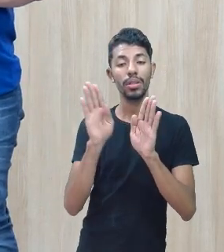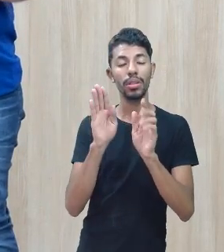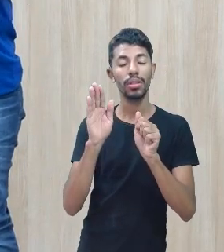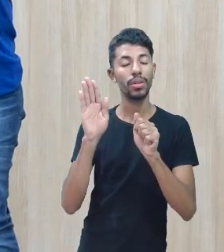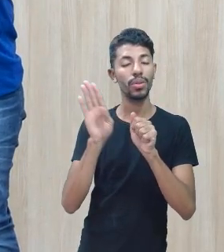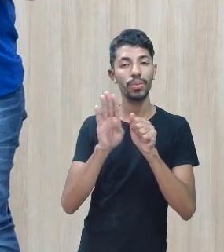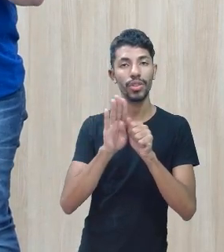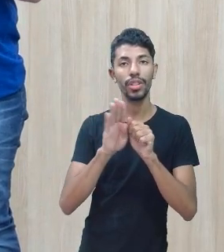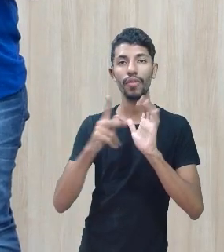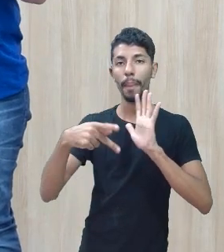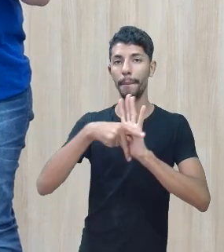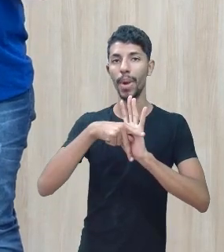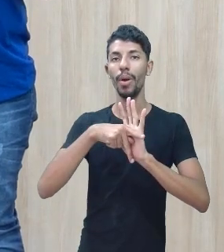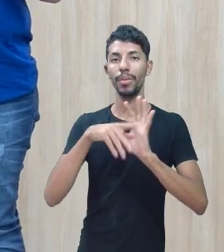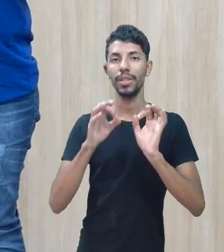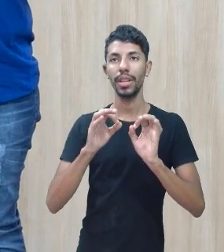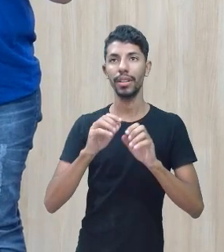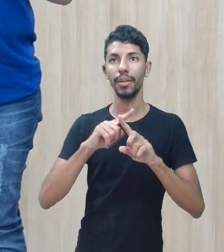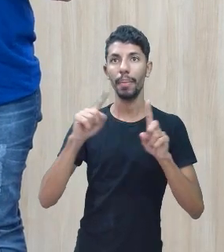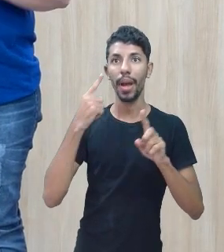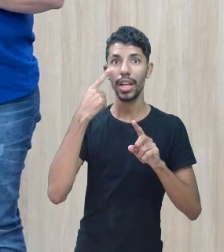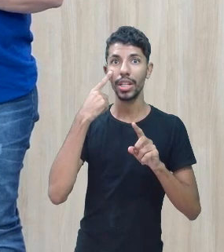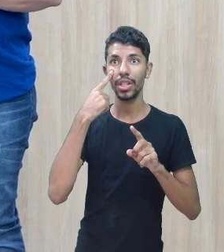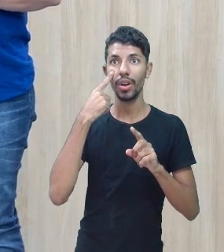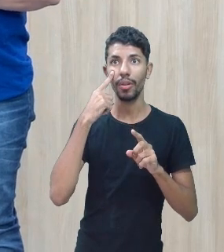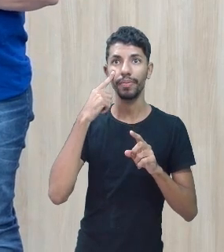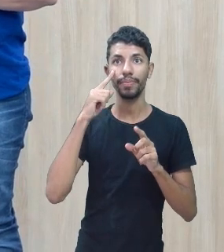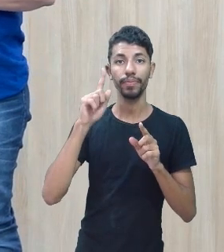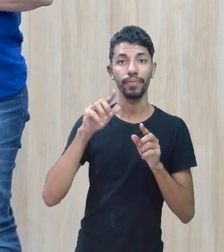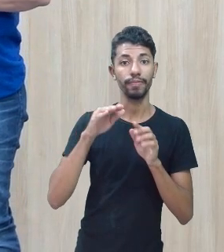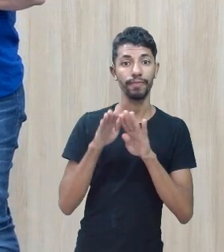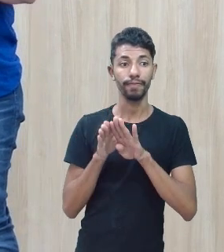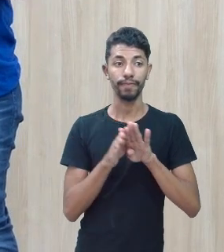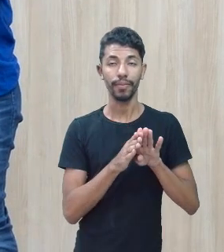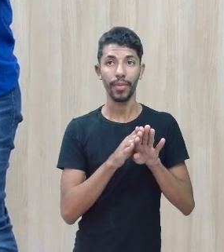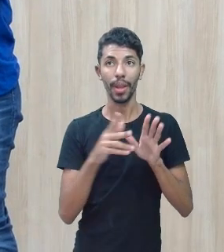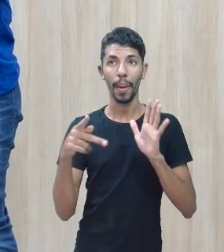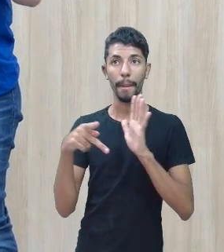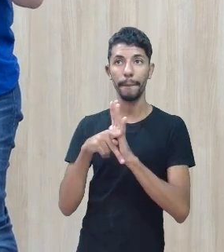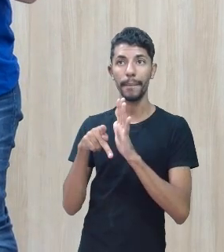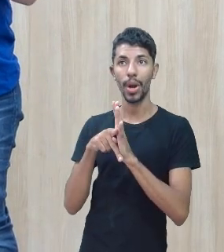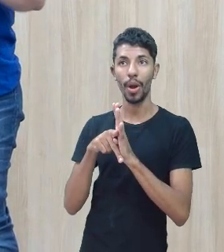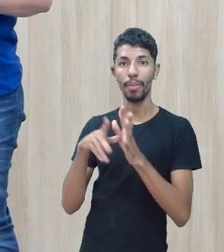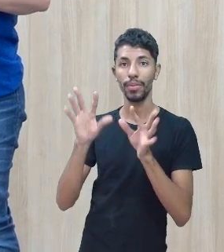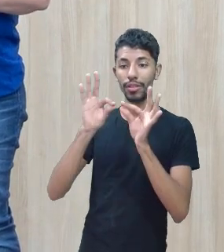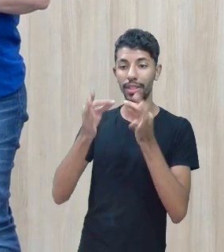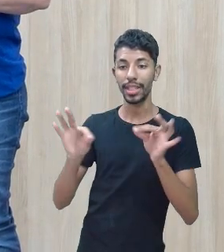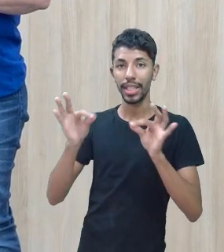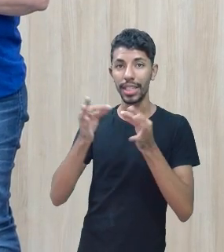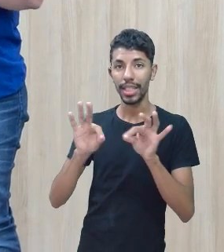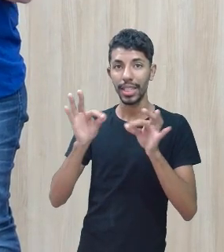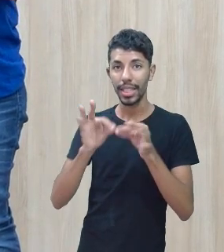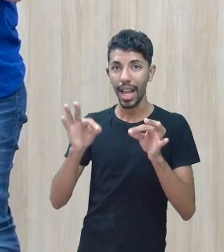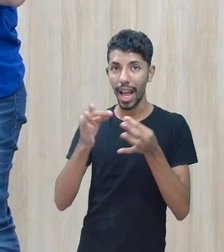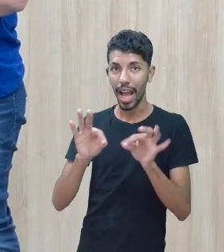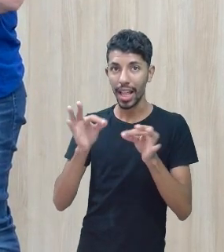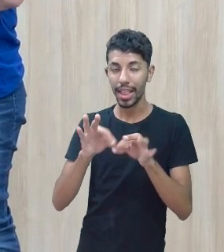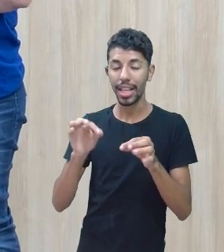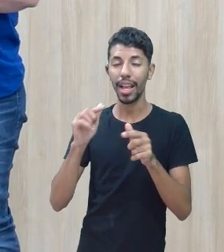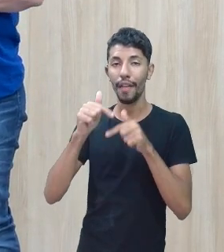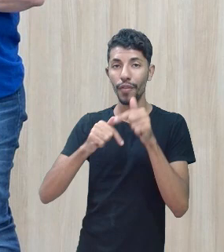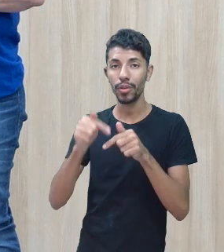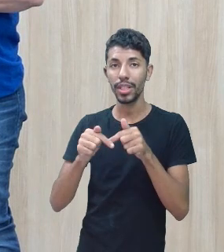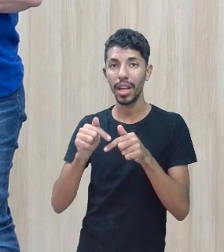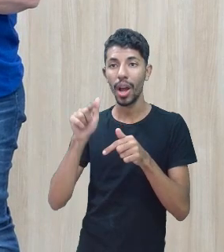sintática, Pedro passa a ser um sujeito. Então, vocês percebem a diferença? Ele é o sujeito